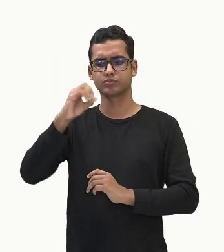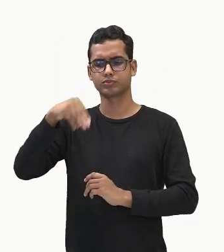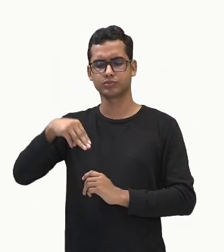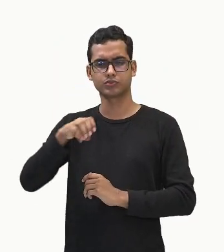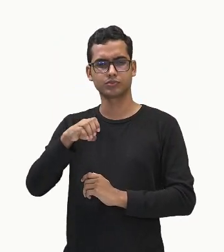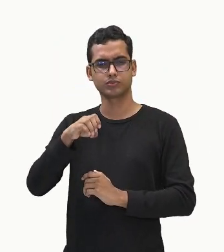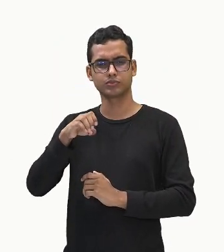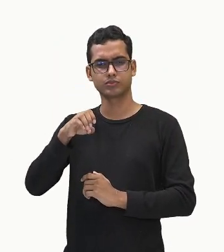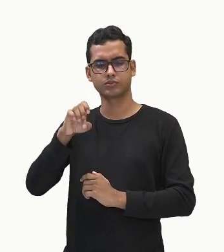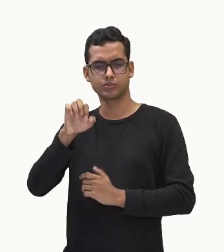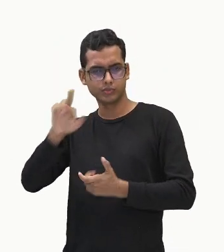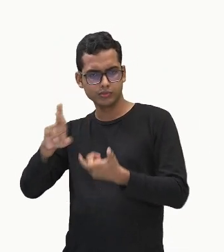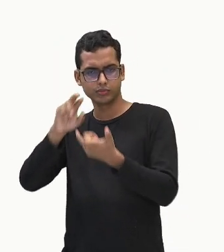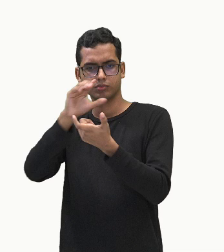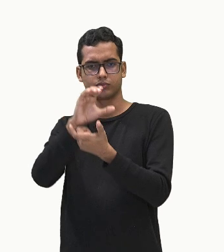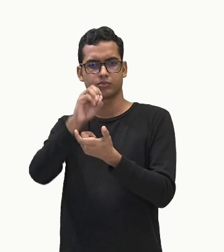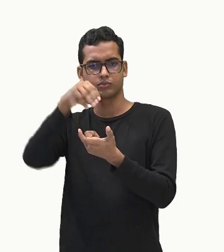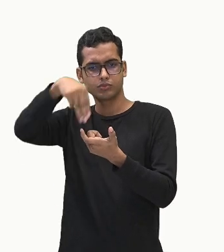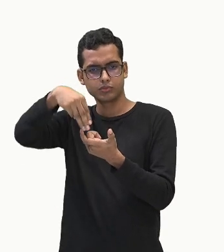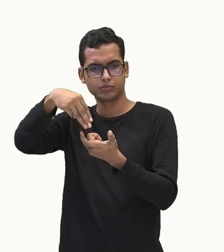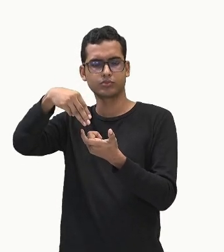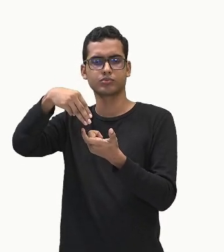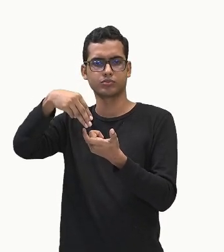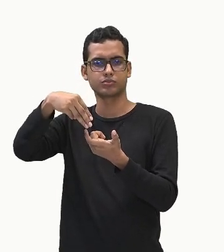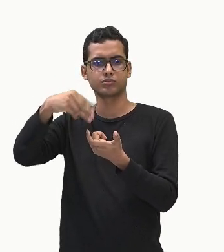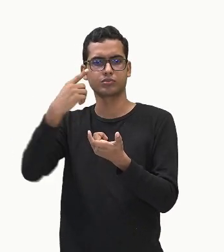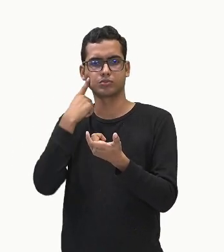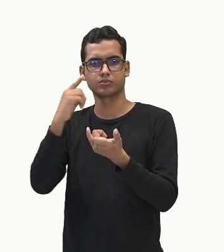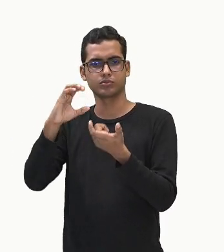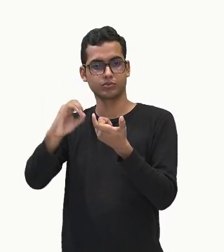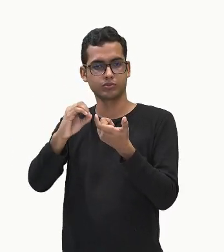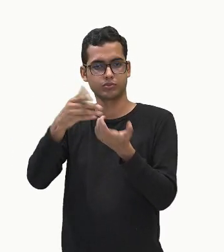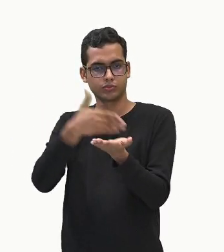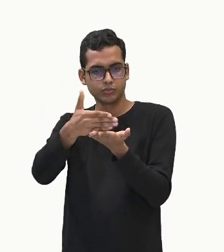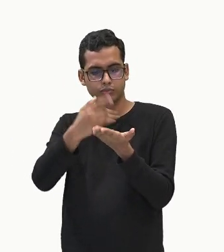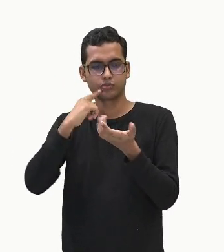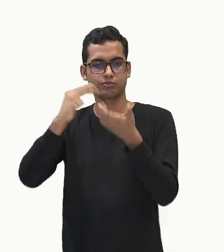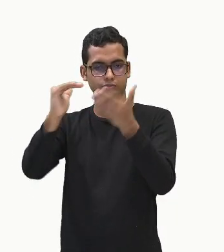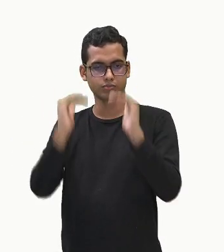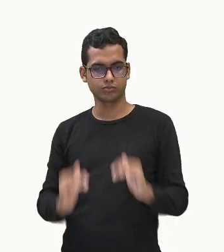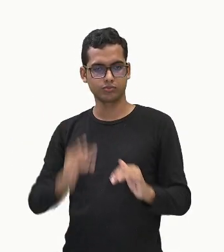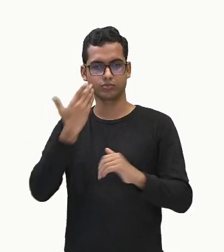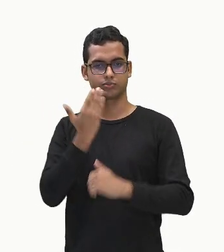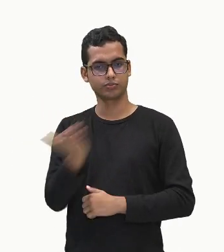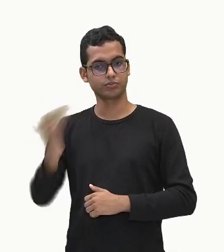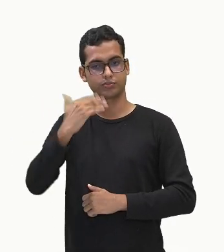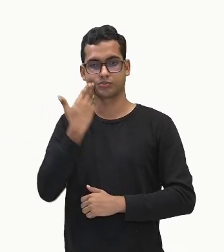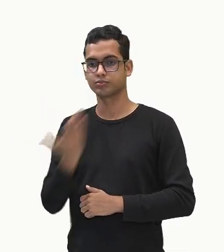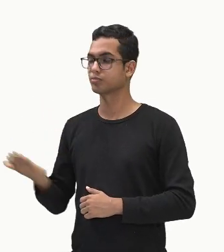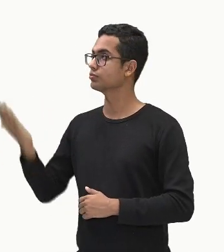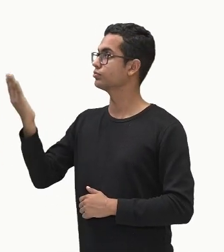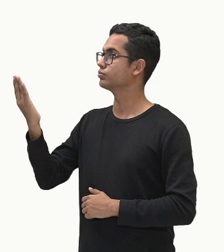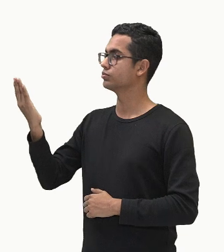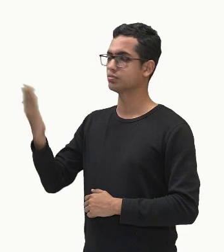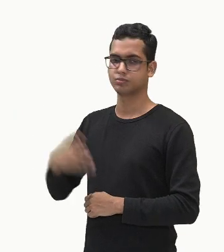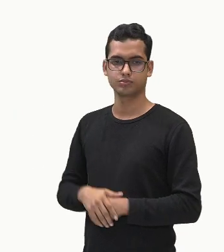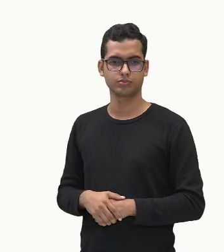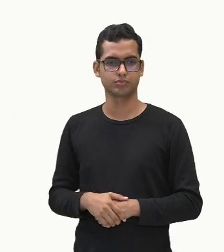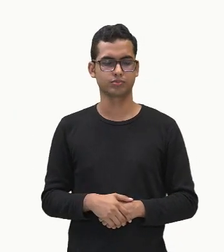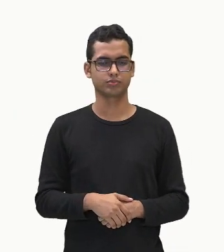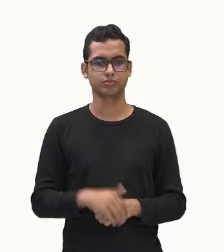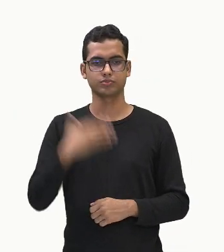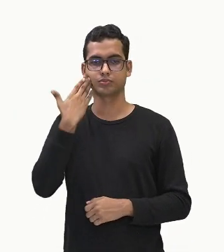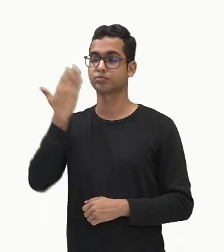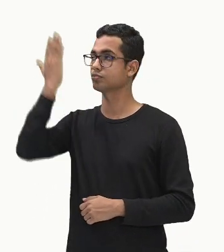come, vosotros comemos, vosotros comes, ellos, ellas e